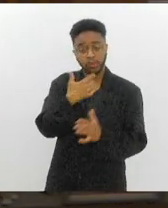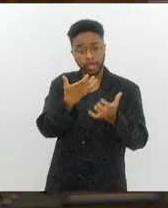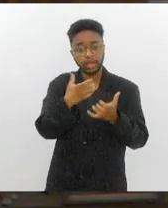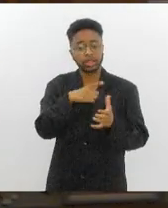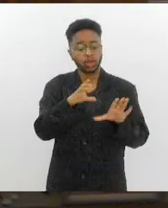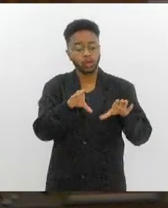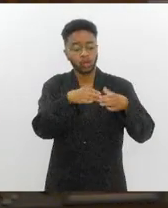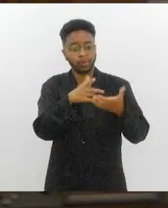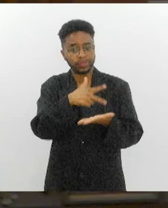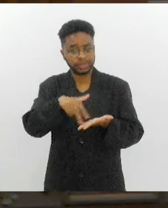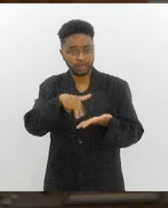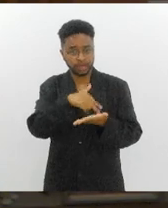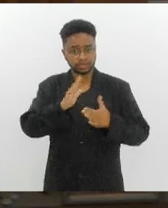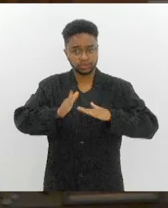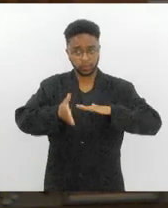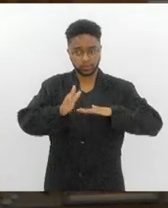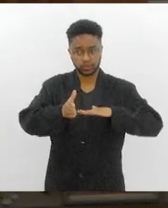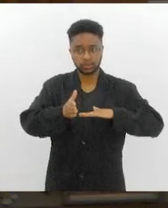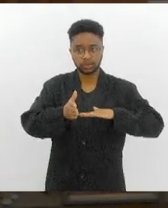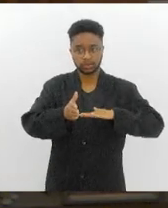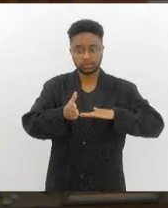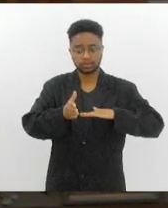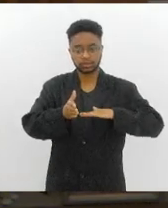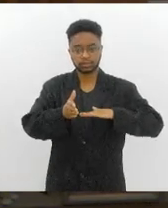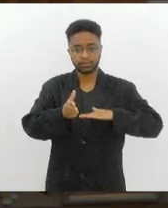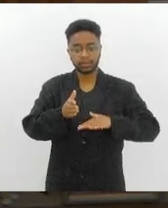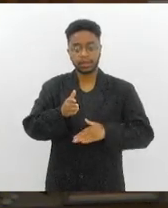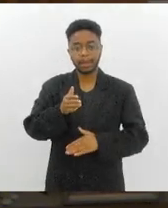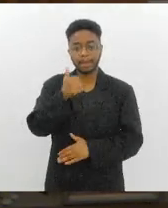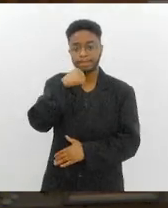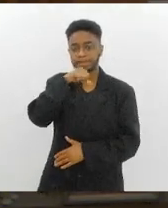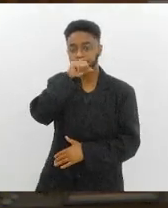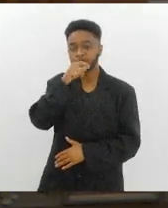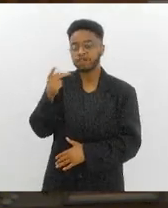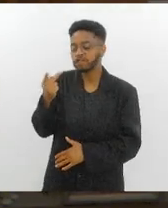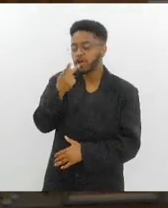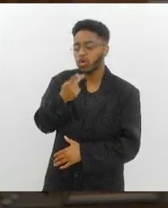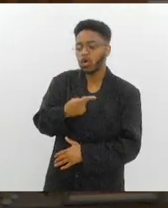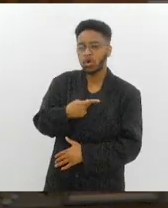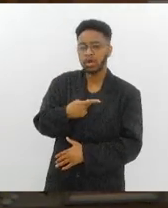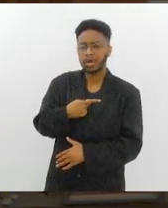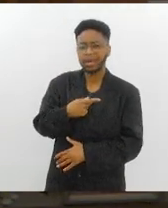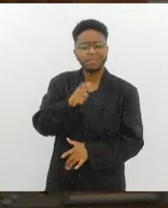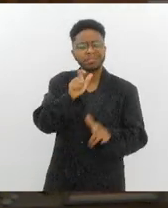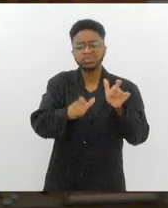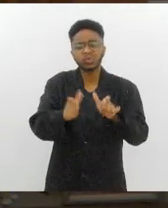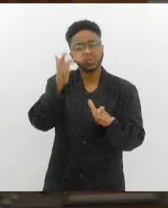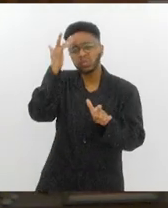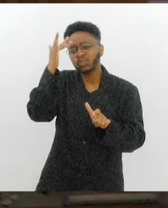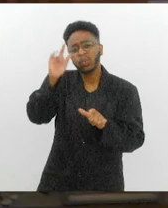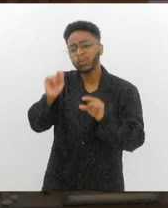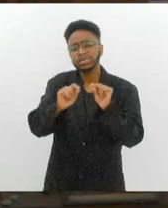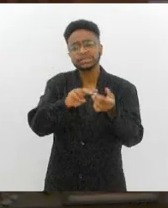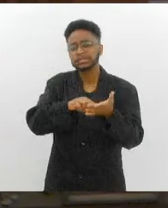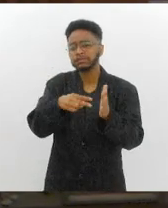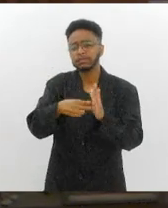dança contemporânea, e ela falou para mim, minha filha, ninguém sabe o que é isso.